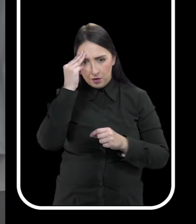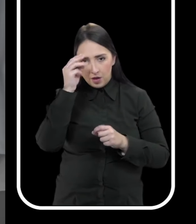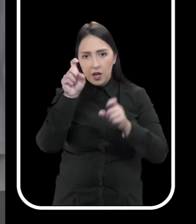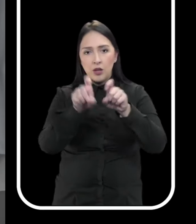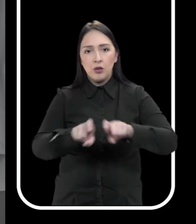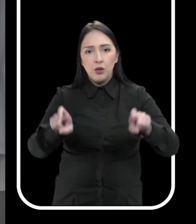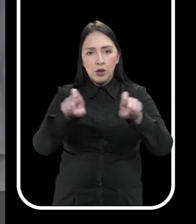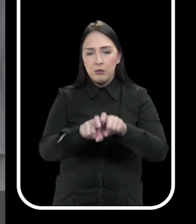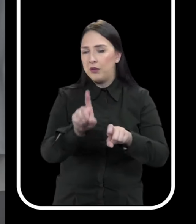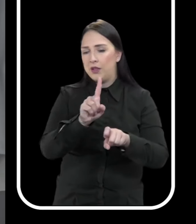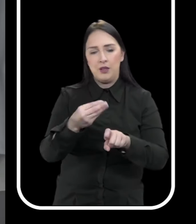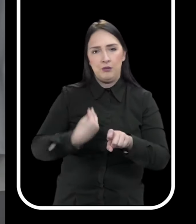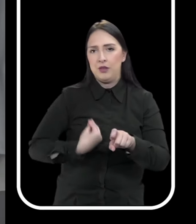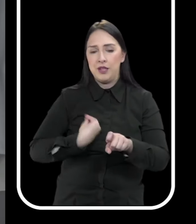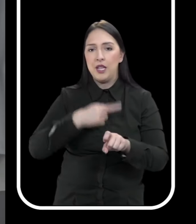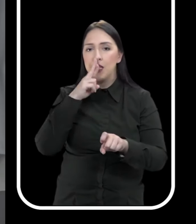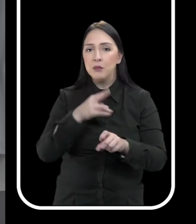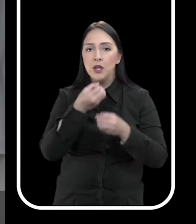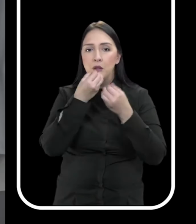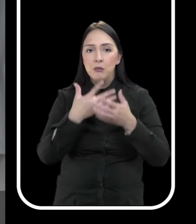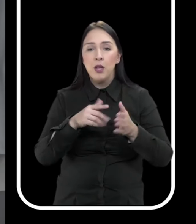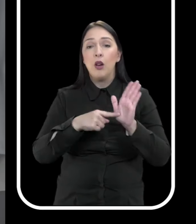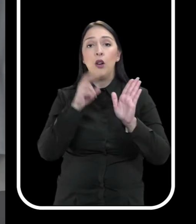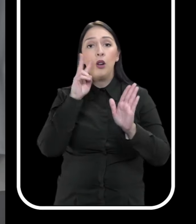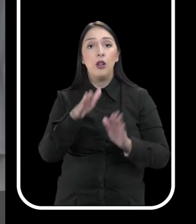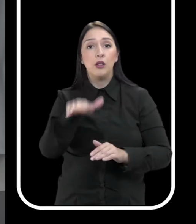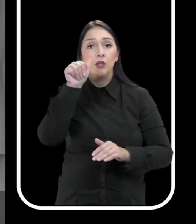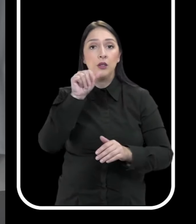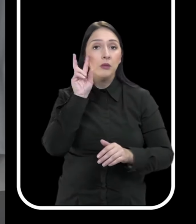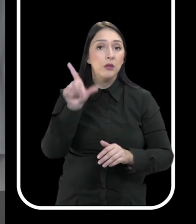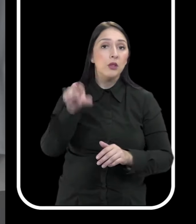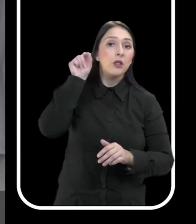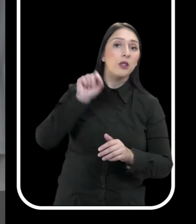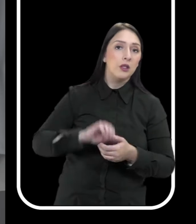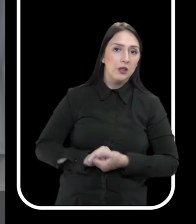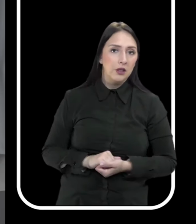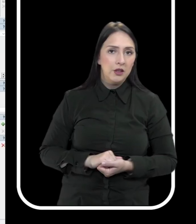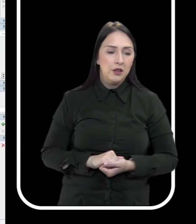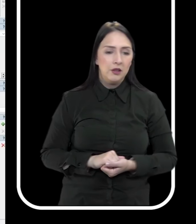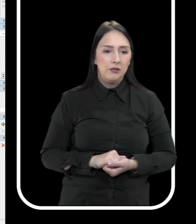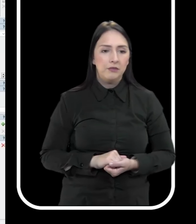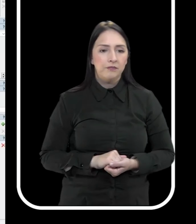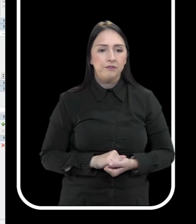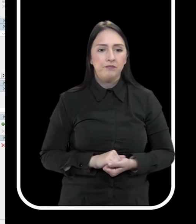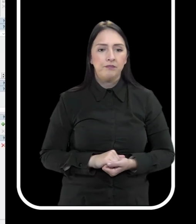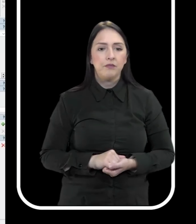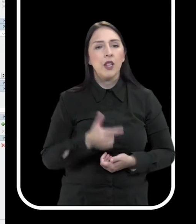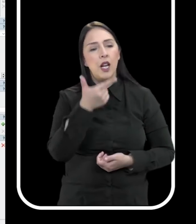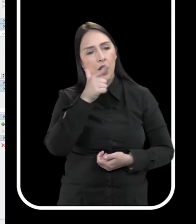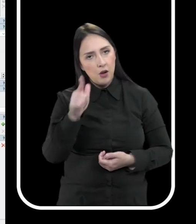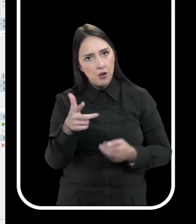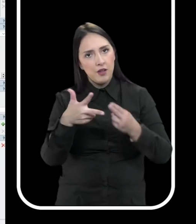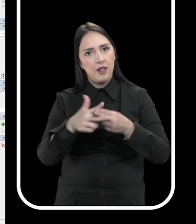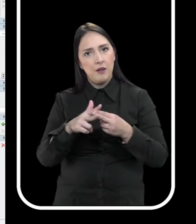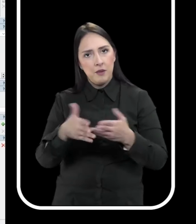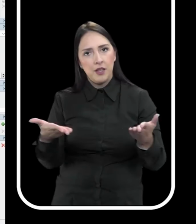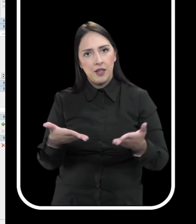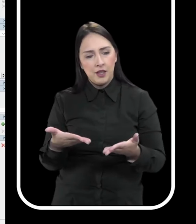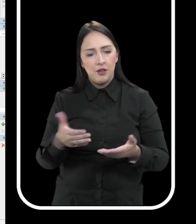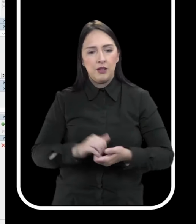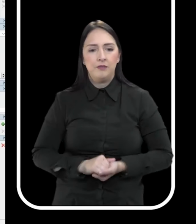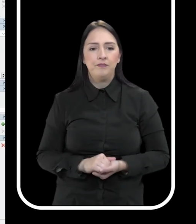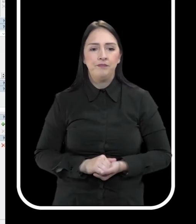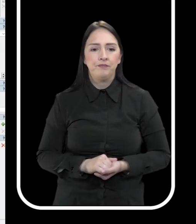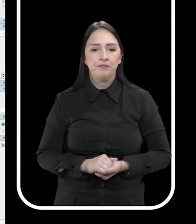memória gráfica do computador não está respondendo bem. Olha lá, chamou. Tá? Chamou o operador. Então o operador veio para outra